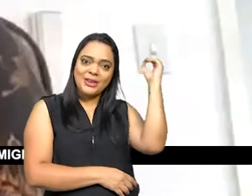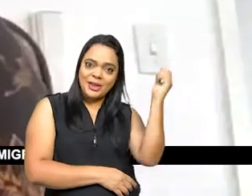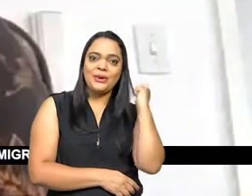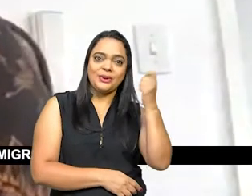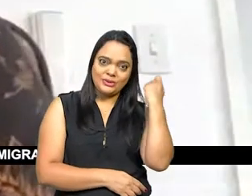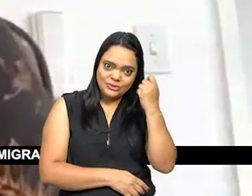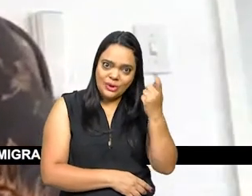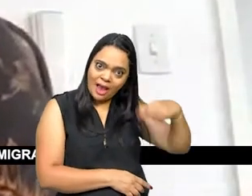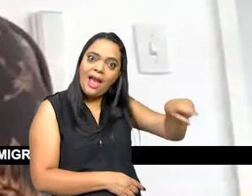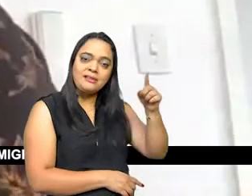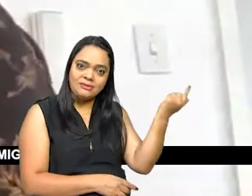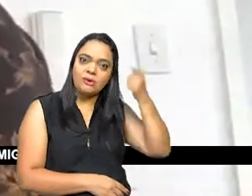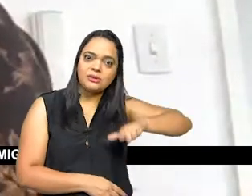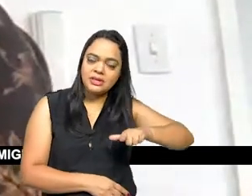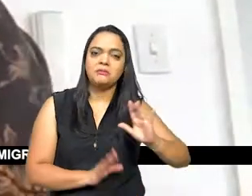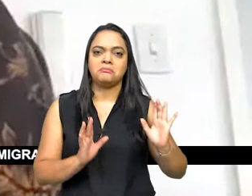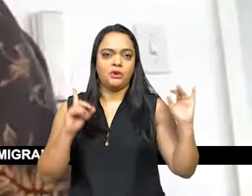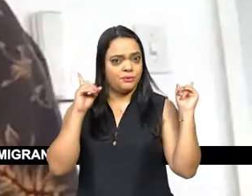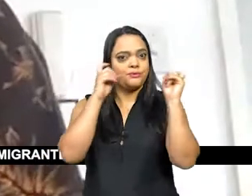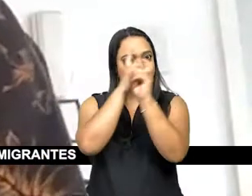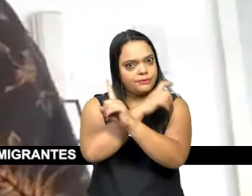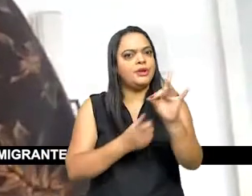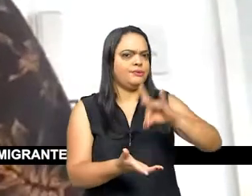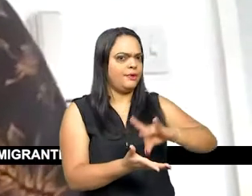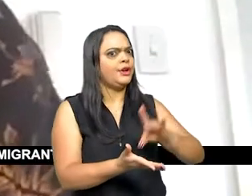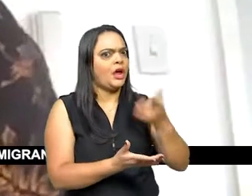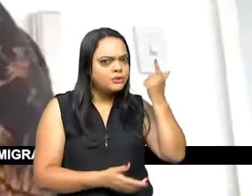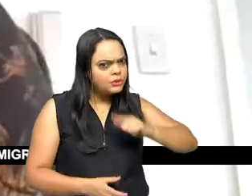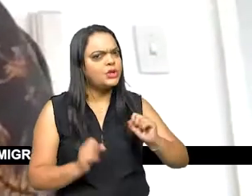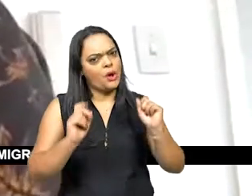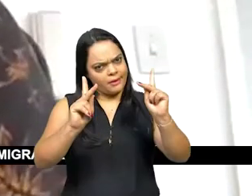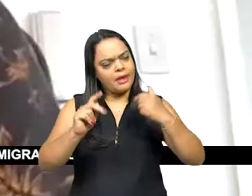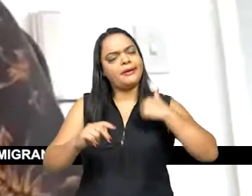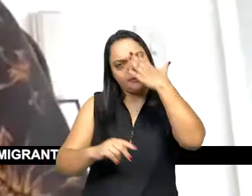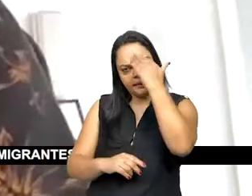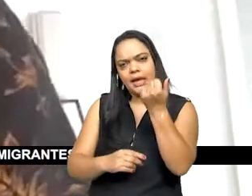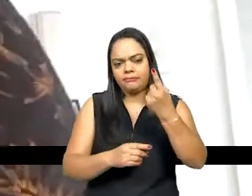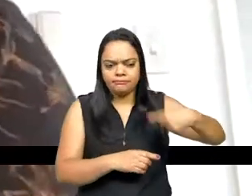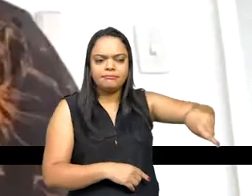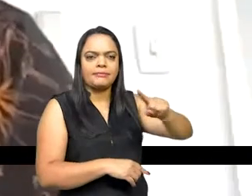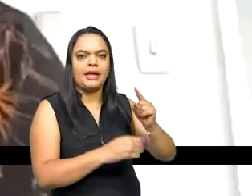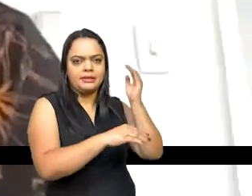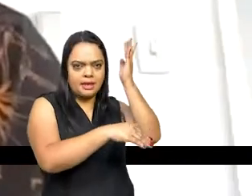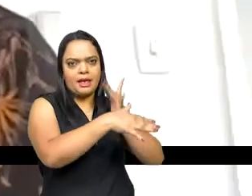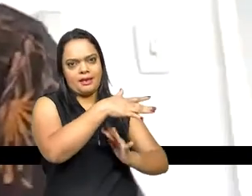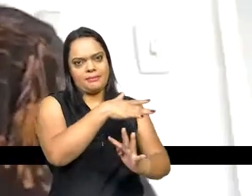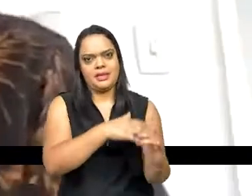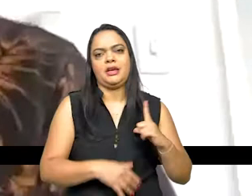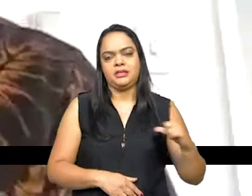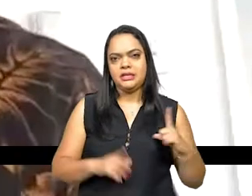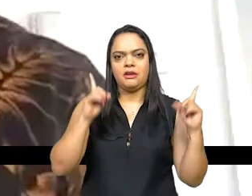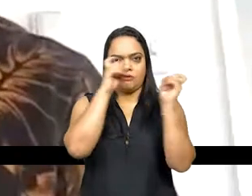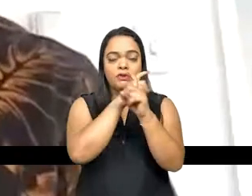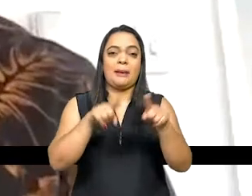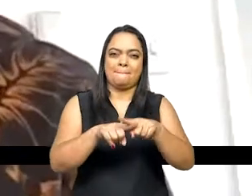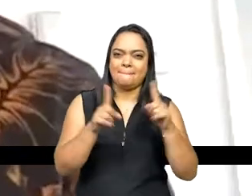foi trabalhoso, foi dificultoso. Há de se reconhecer também que teve dificuldades para esses imigrantes, mas essas dificuldades não